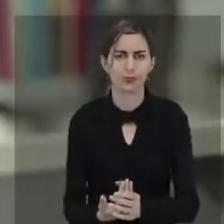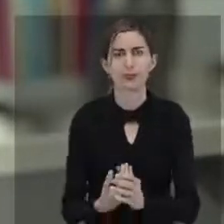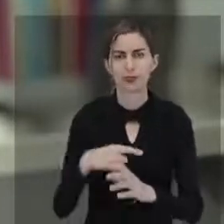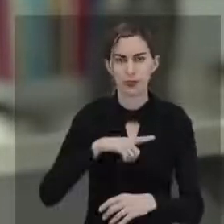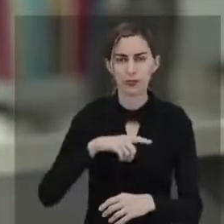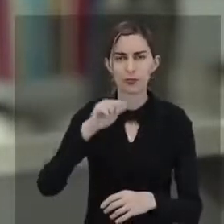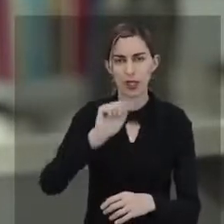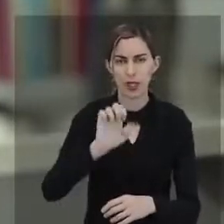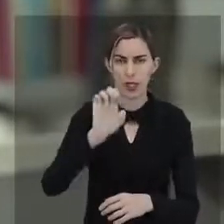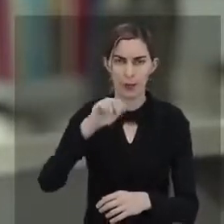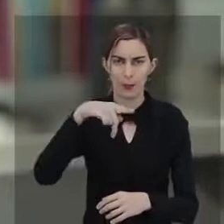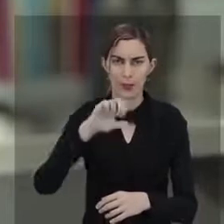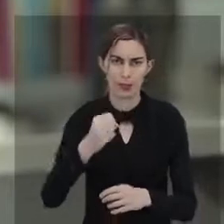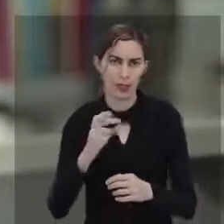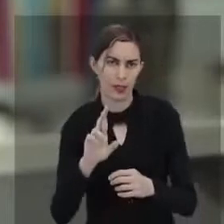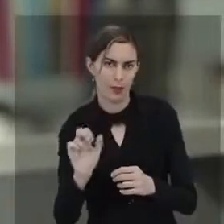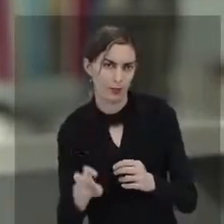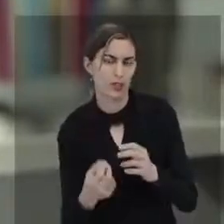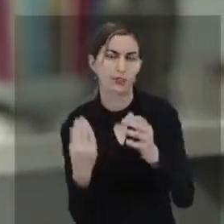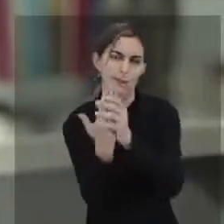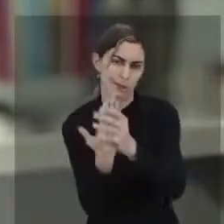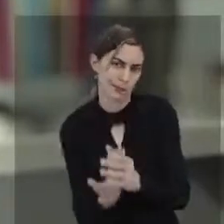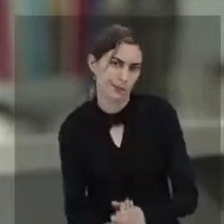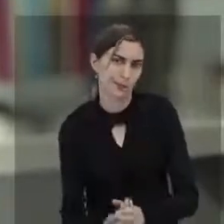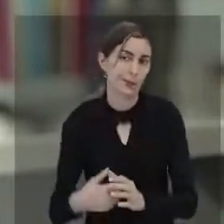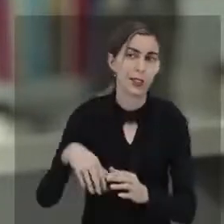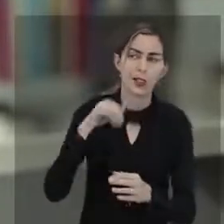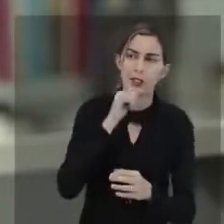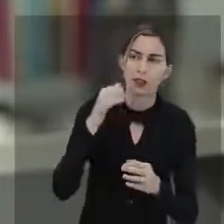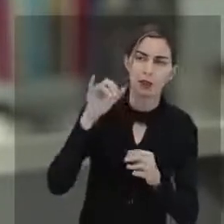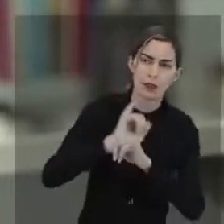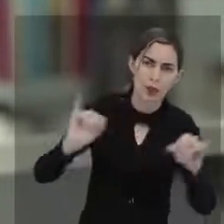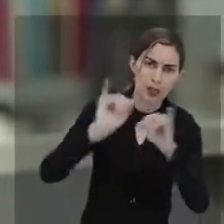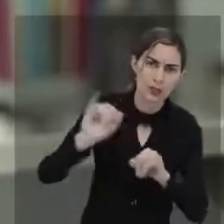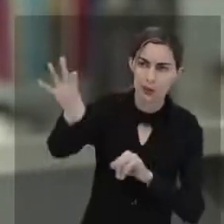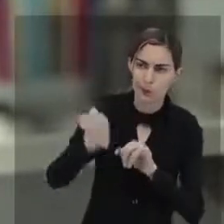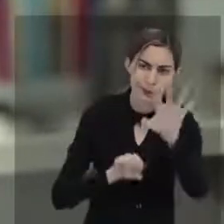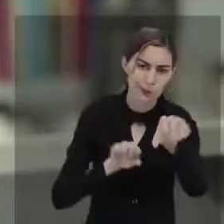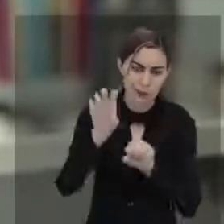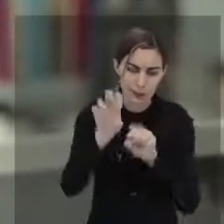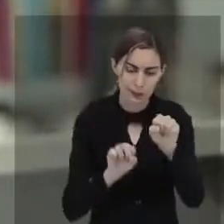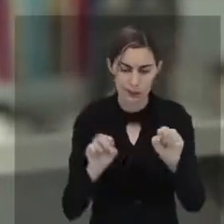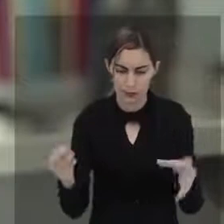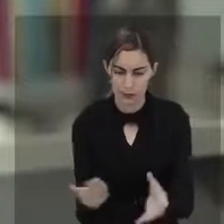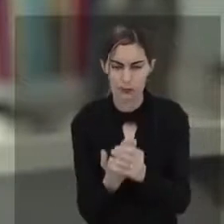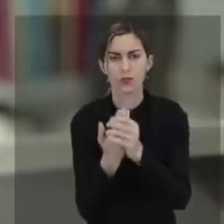web service, certo? Que vai se comunicar com esse banco de dados para recuperar as informações, inserir informações no banco. E você